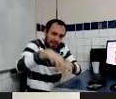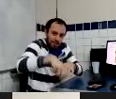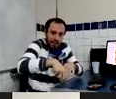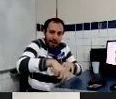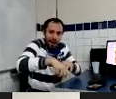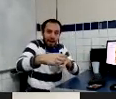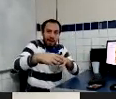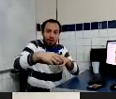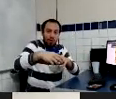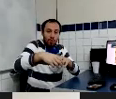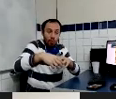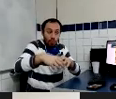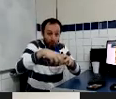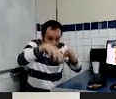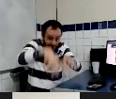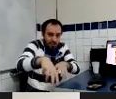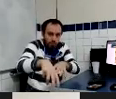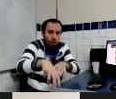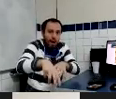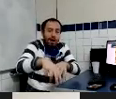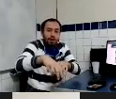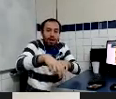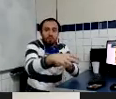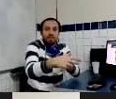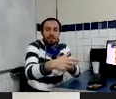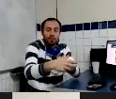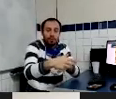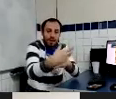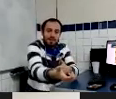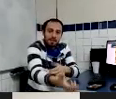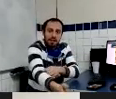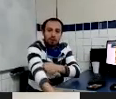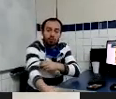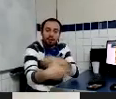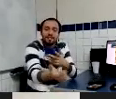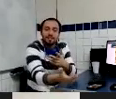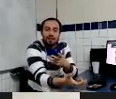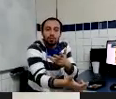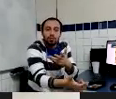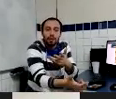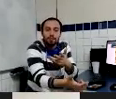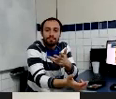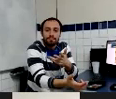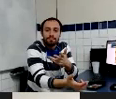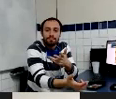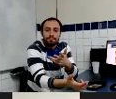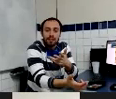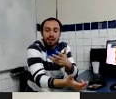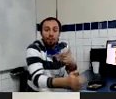Para eu ficar fixo na terra, para eu ficar fixo no local, eu preciso exercer a agricultura, fazer a agricultura.